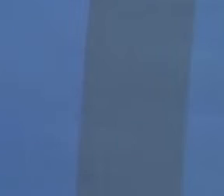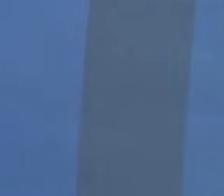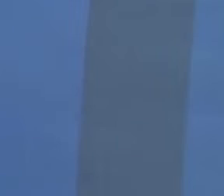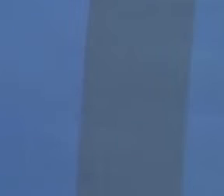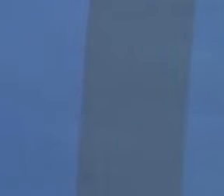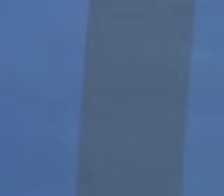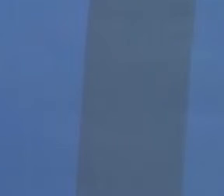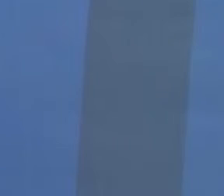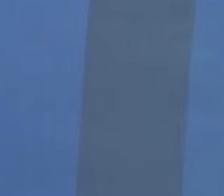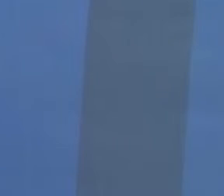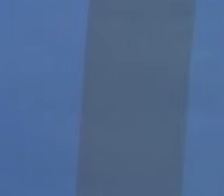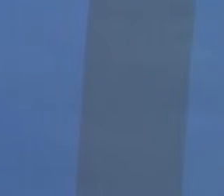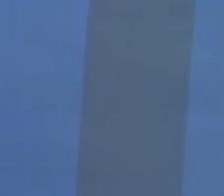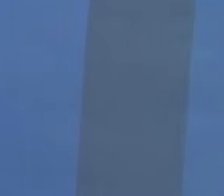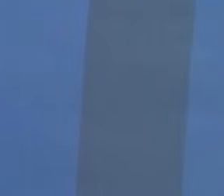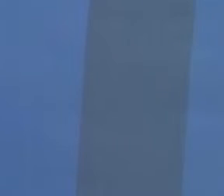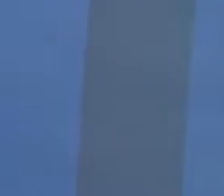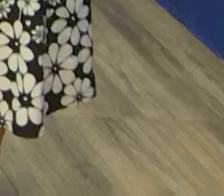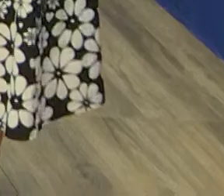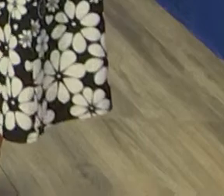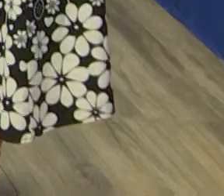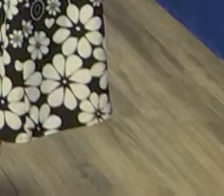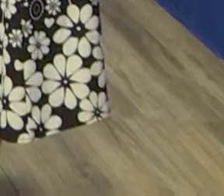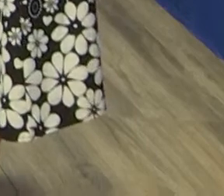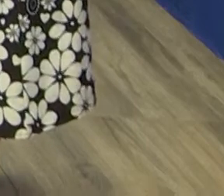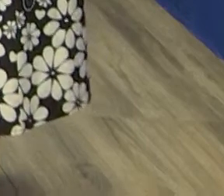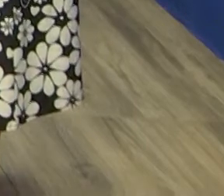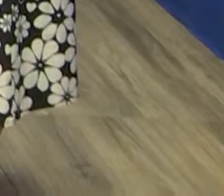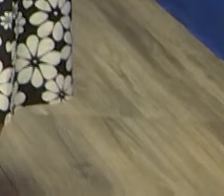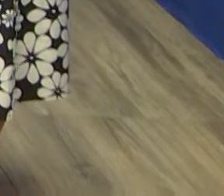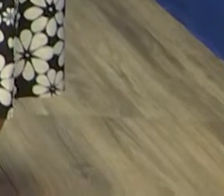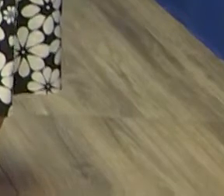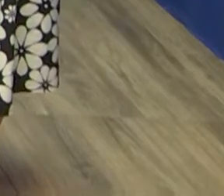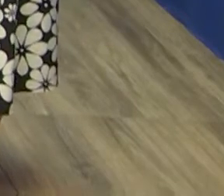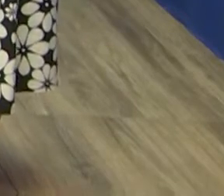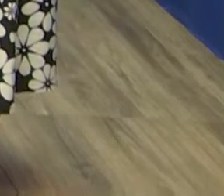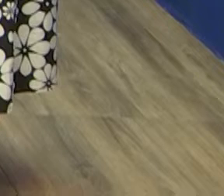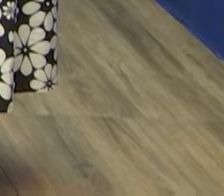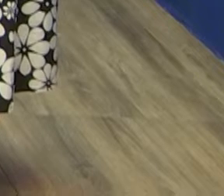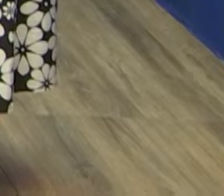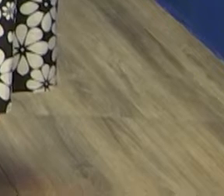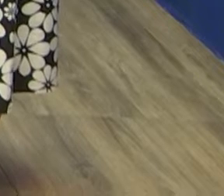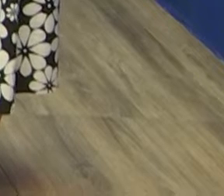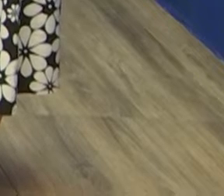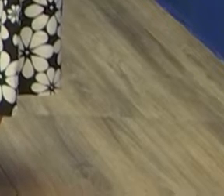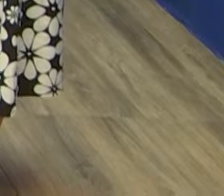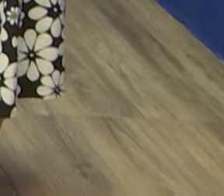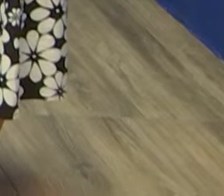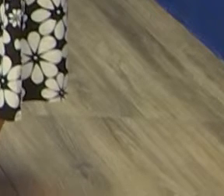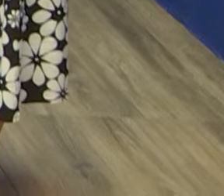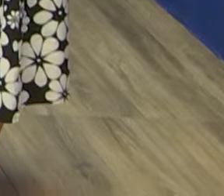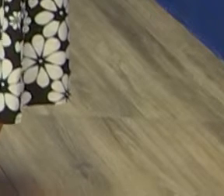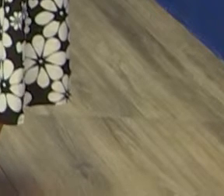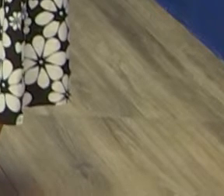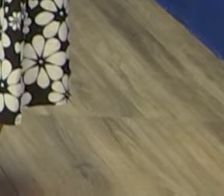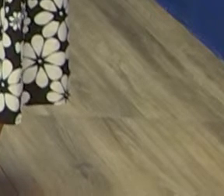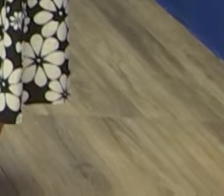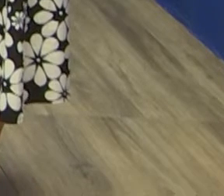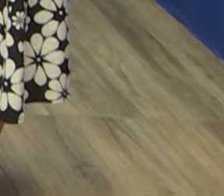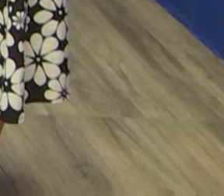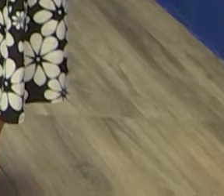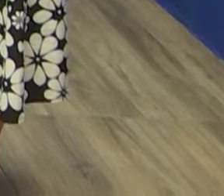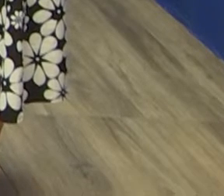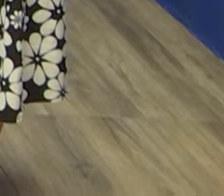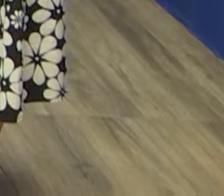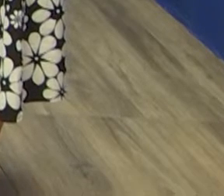terá transmissão ao vivo da TV Câmara Campinas. Então, coladinho aqui com o nosso Câmara Notícia, tem reunião da Comissão Especial de Estudos